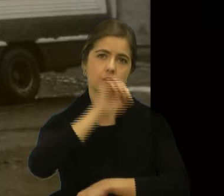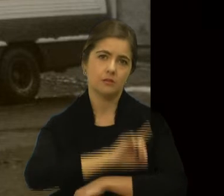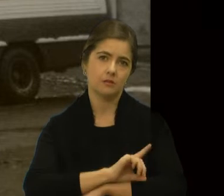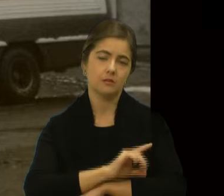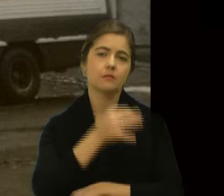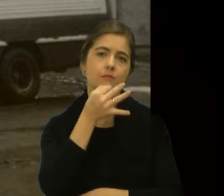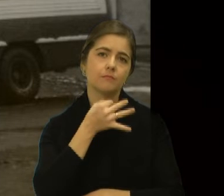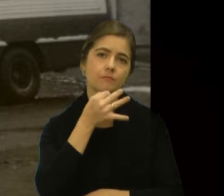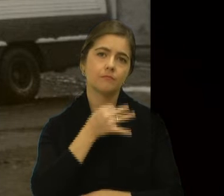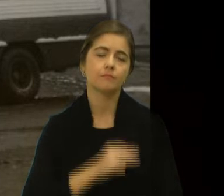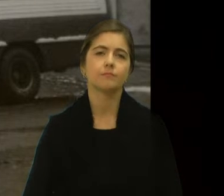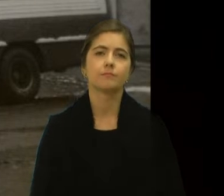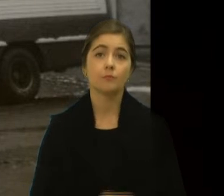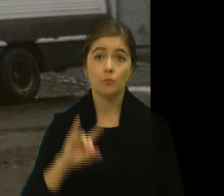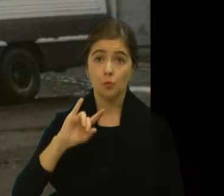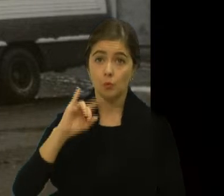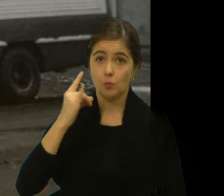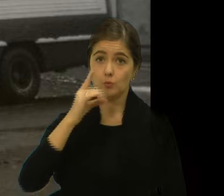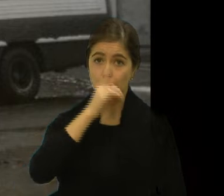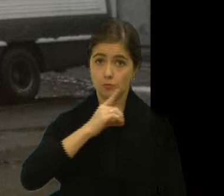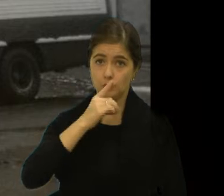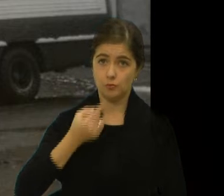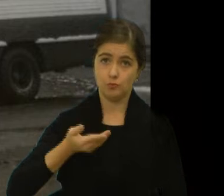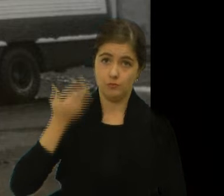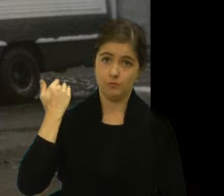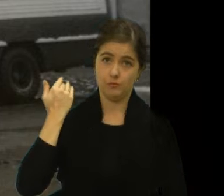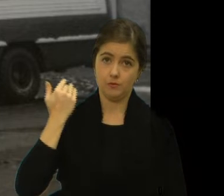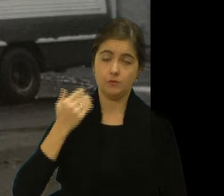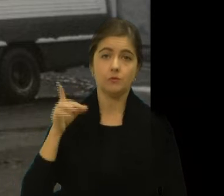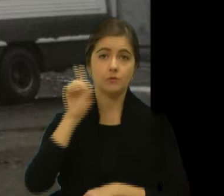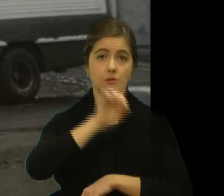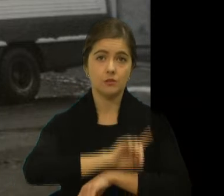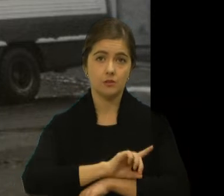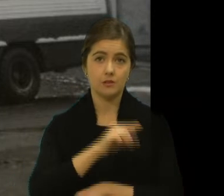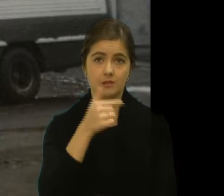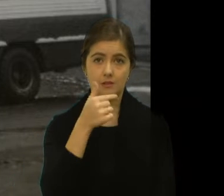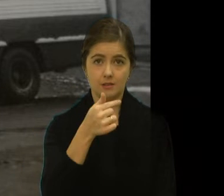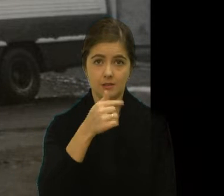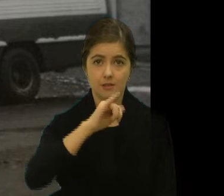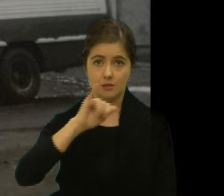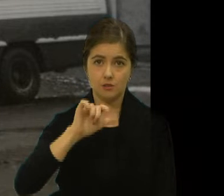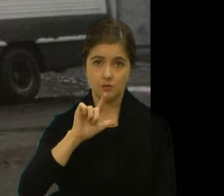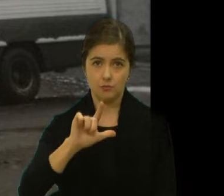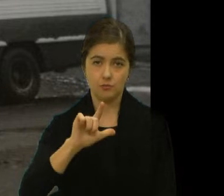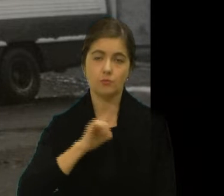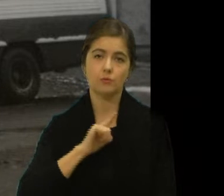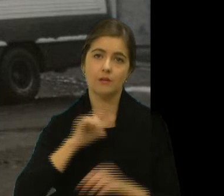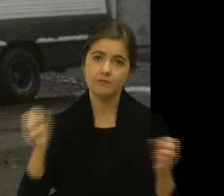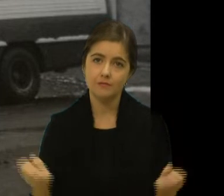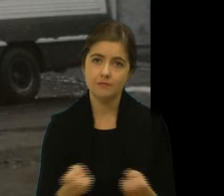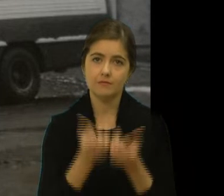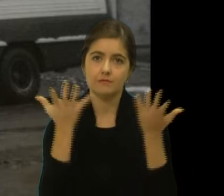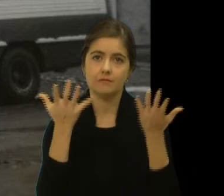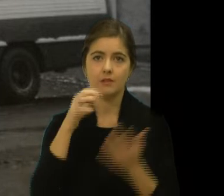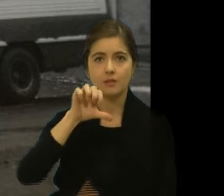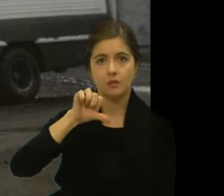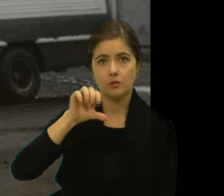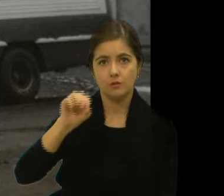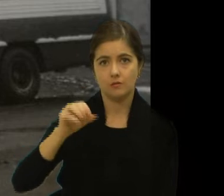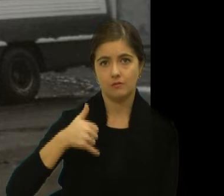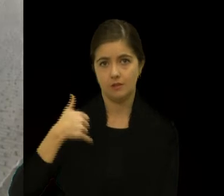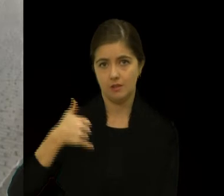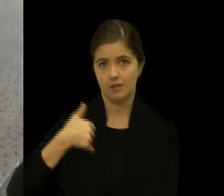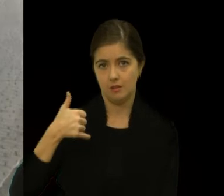cidade. No último domingo, então, dia 7 de julho, ocorreu então a celebração dos 90 anos da